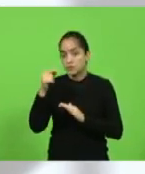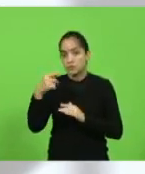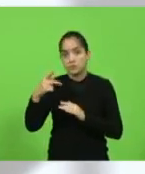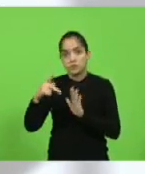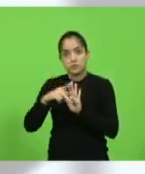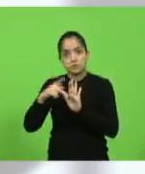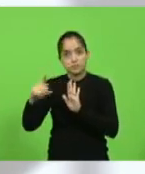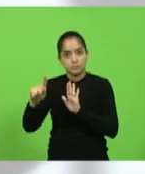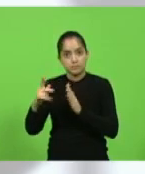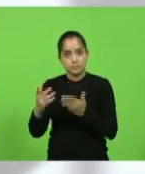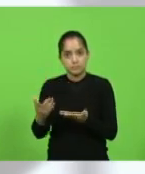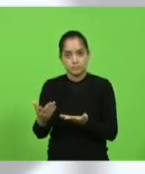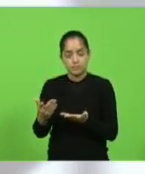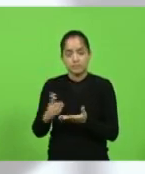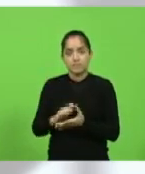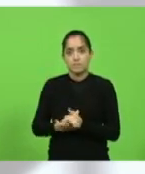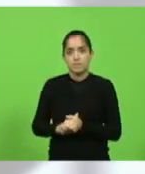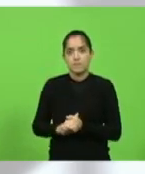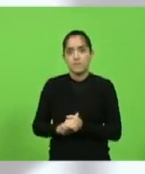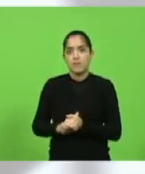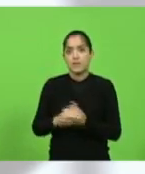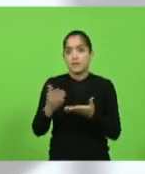Isso, excelências,